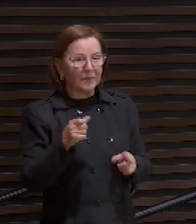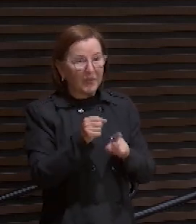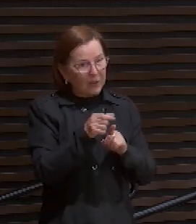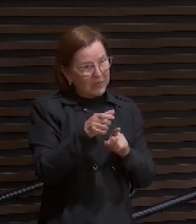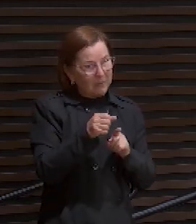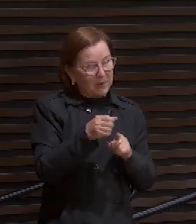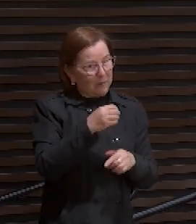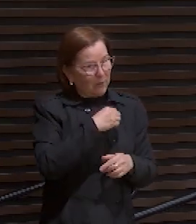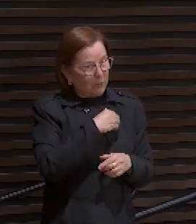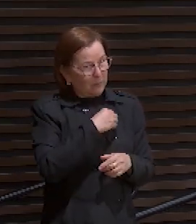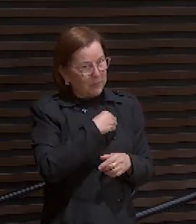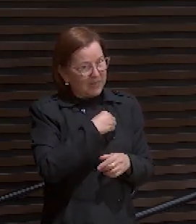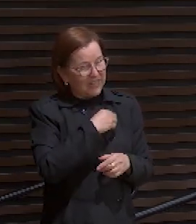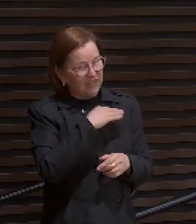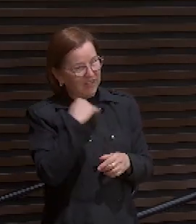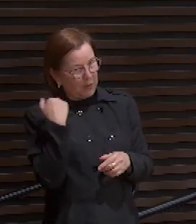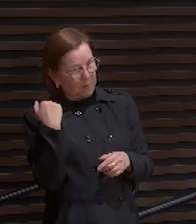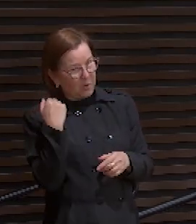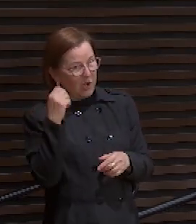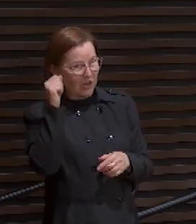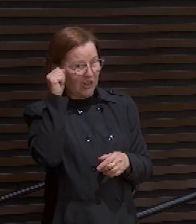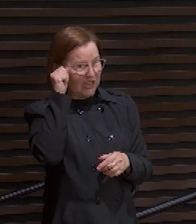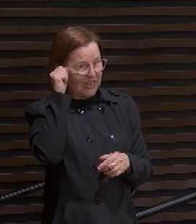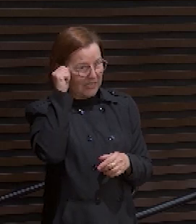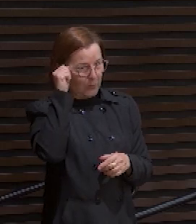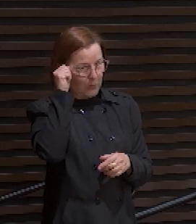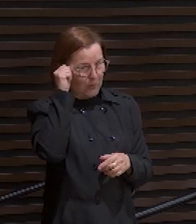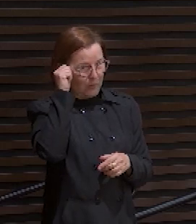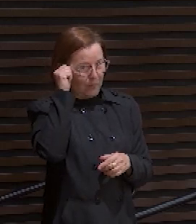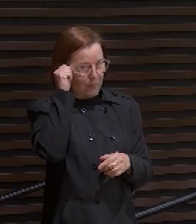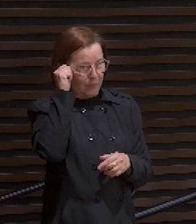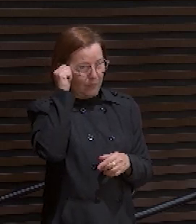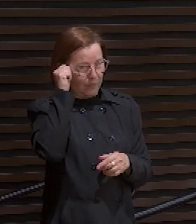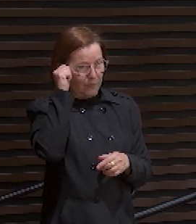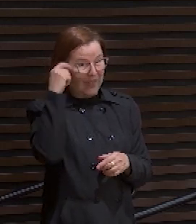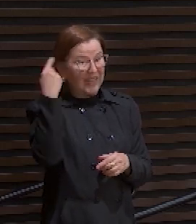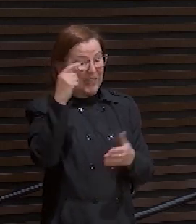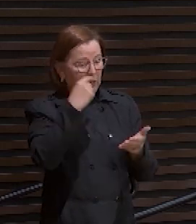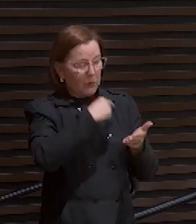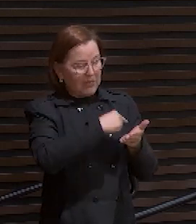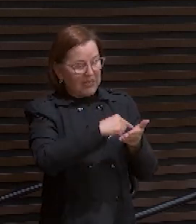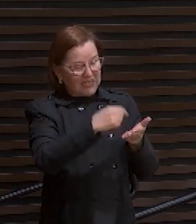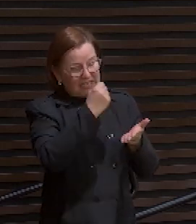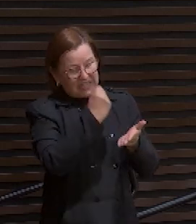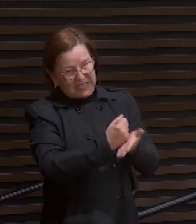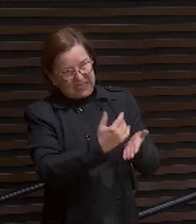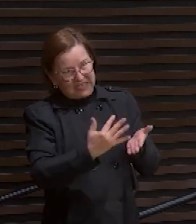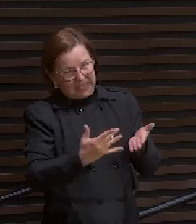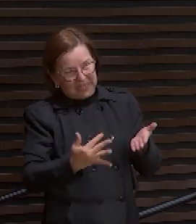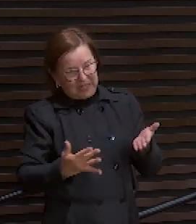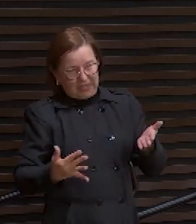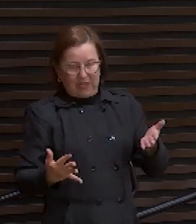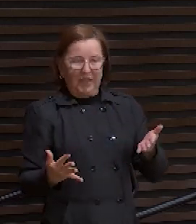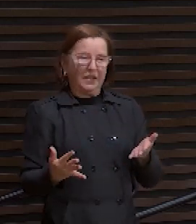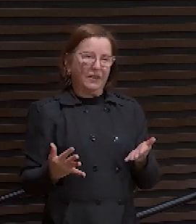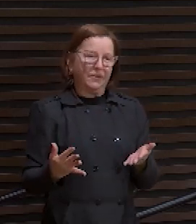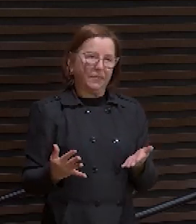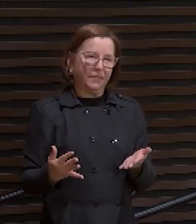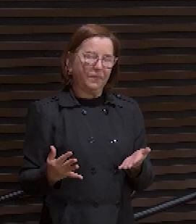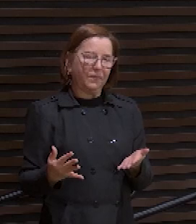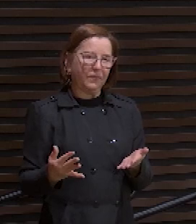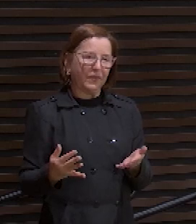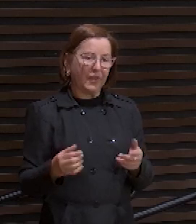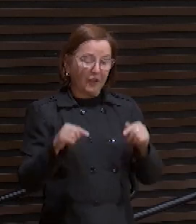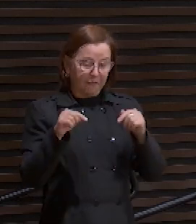do pecado e da morte de Adão. O seu sangue foi liofilizado e